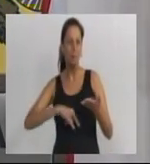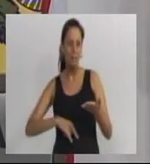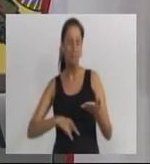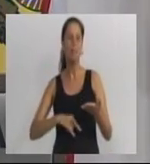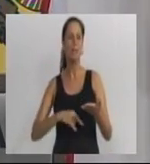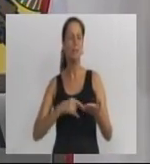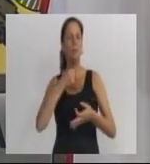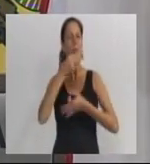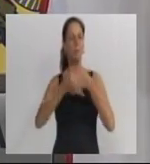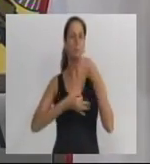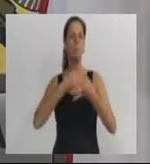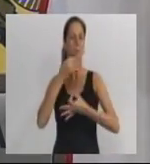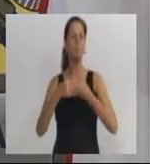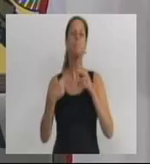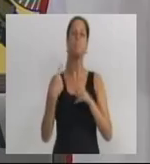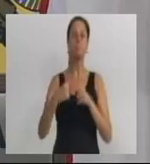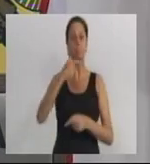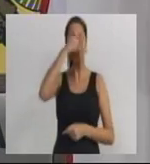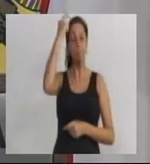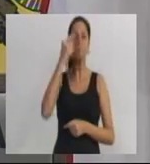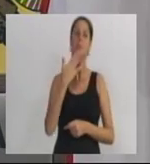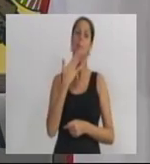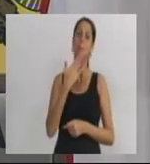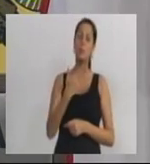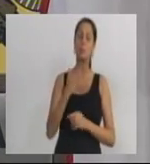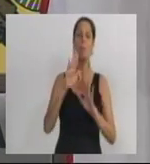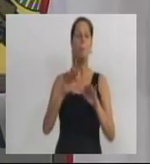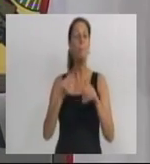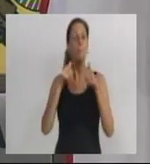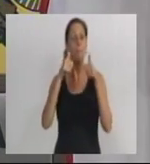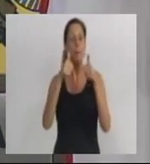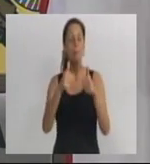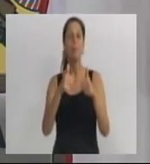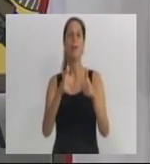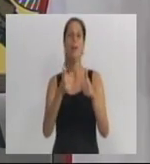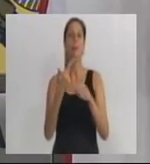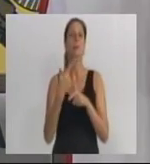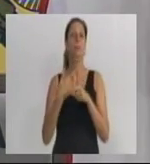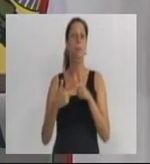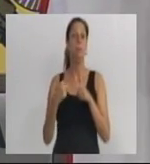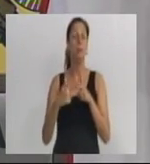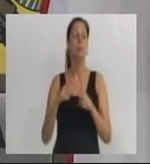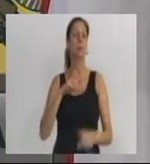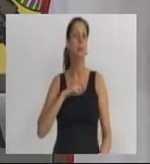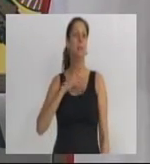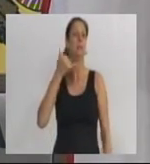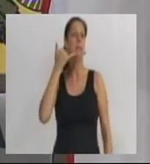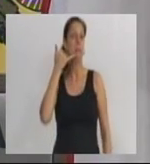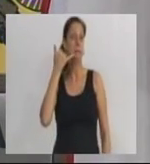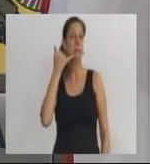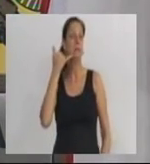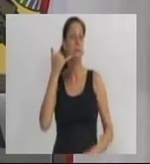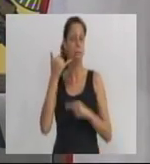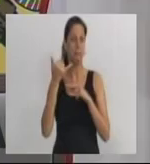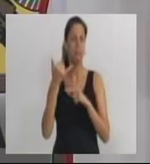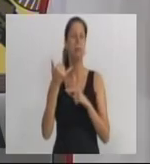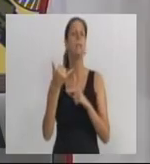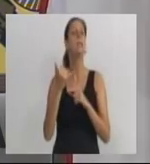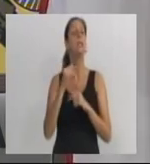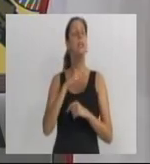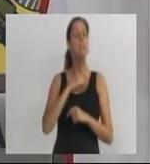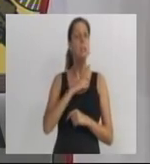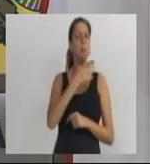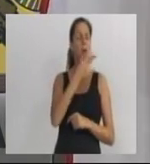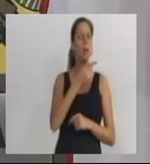melhorias no sistema de telefonia, e poderia ter juntado vários outros requerimentos que estão hoje, na pauta de hoje, inclusive acho que do vereador Manta também tem